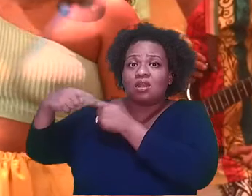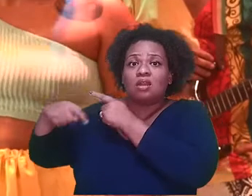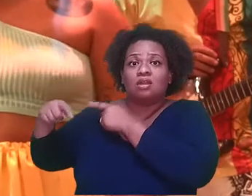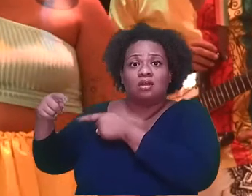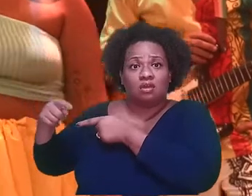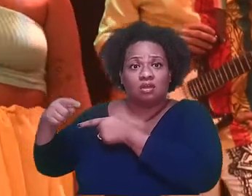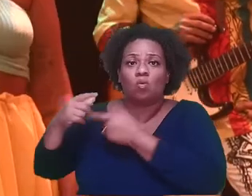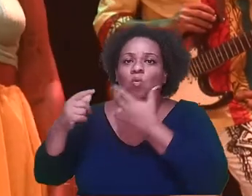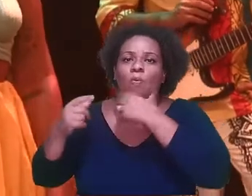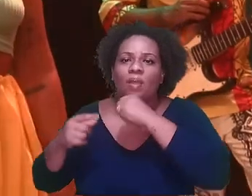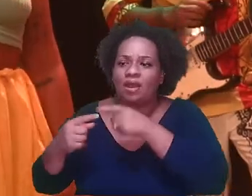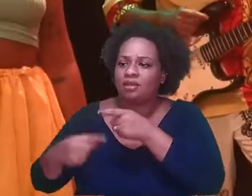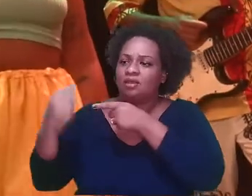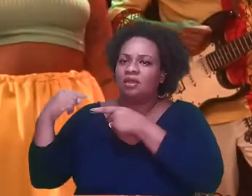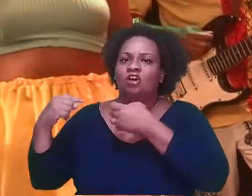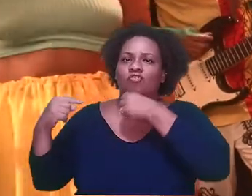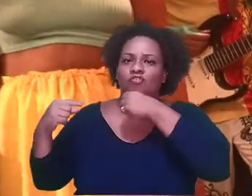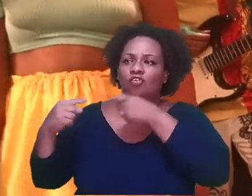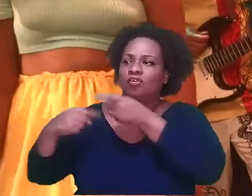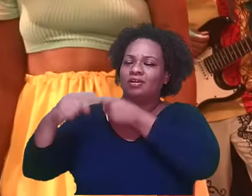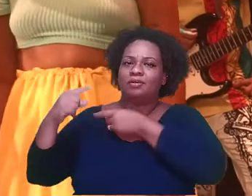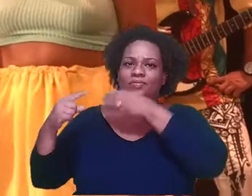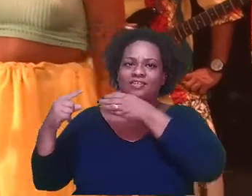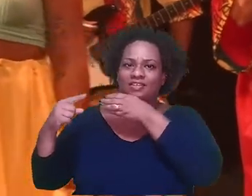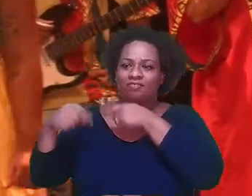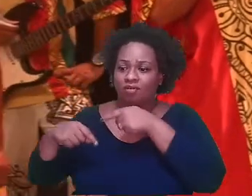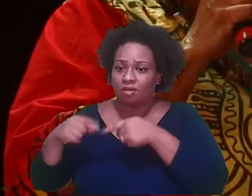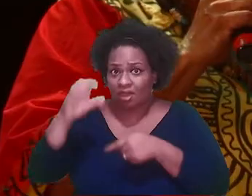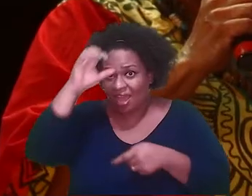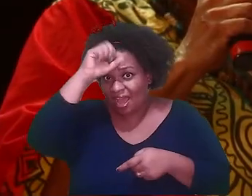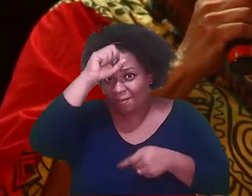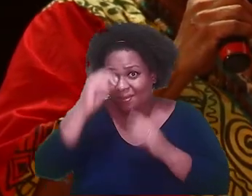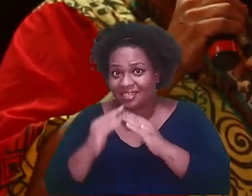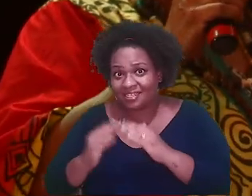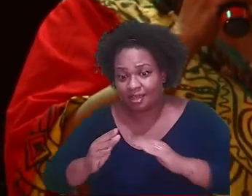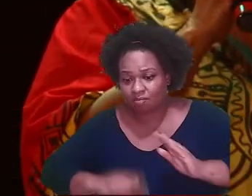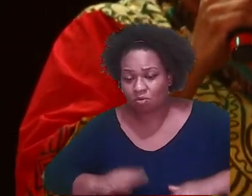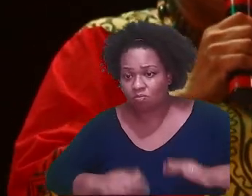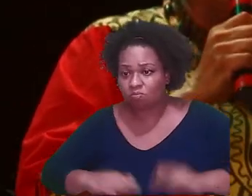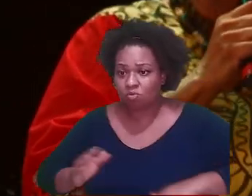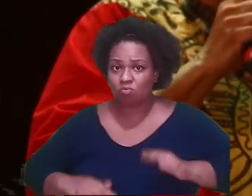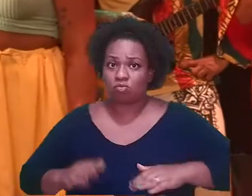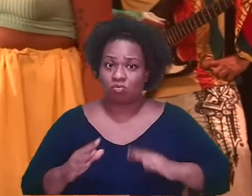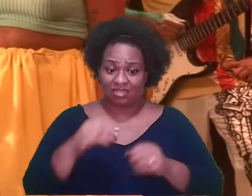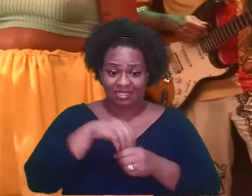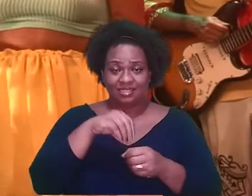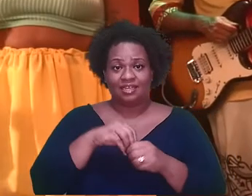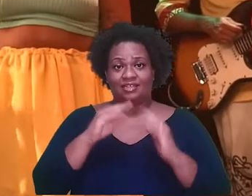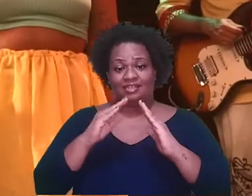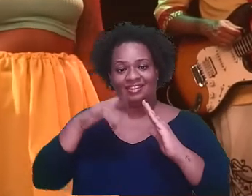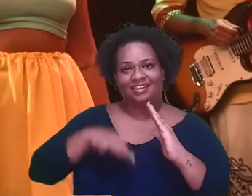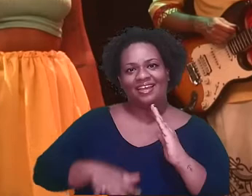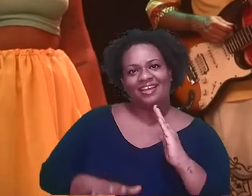Foi do pai, do avô, do bisavô. Porque esse brinquedo se aprende em casa. Nos terreiros de